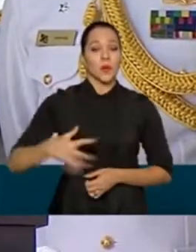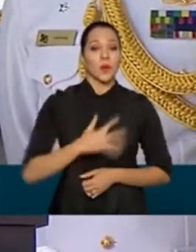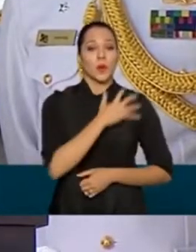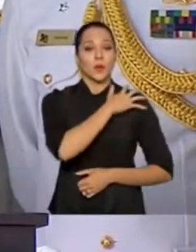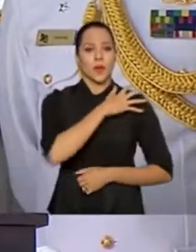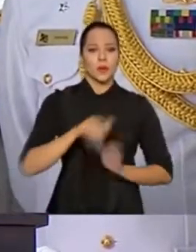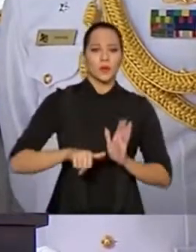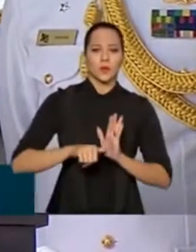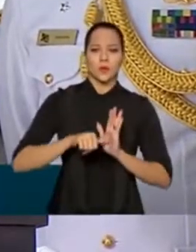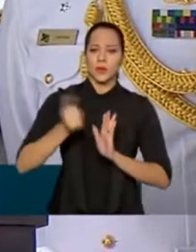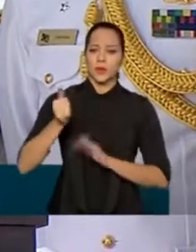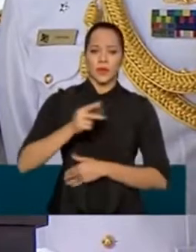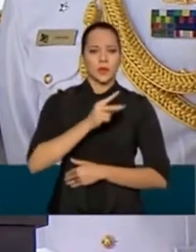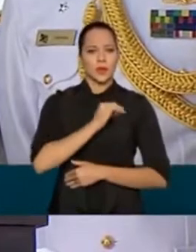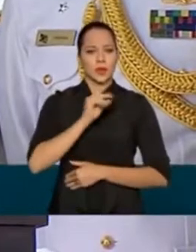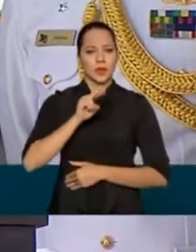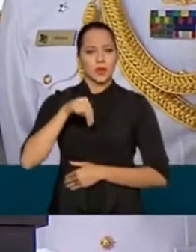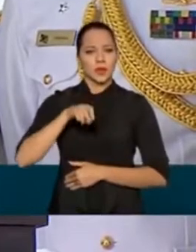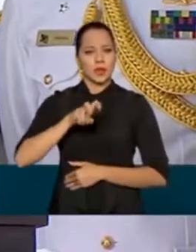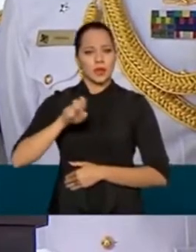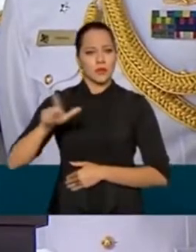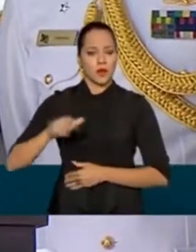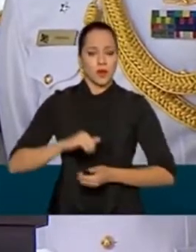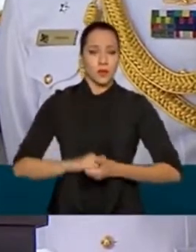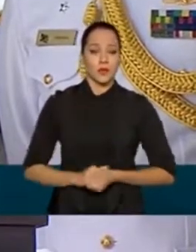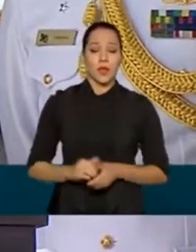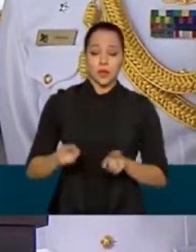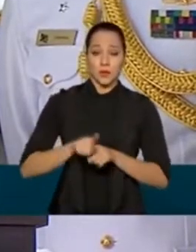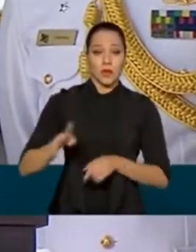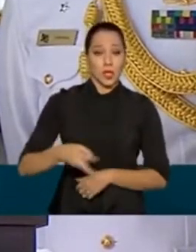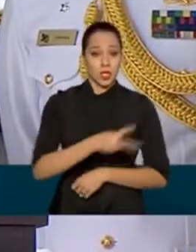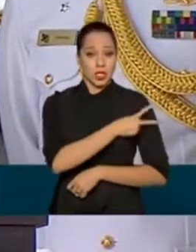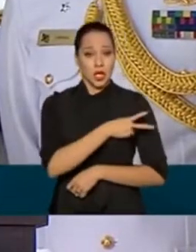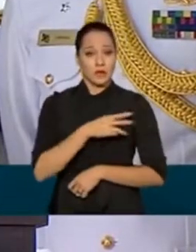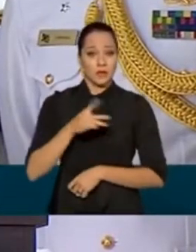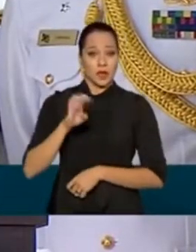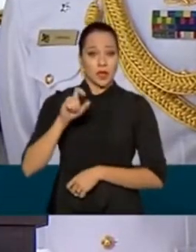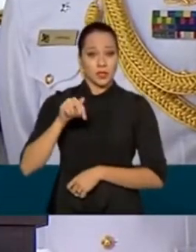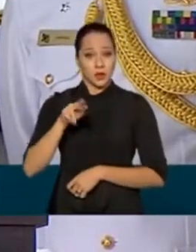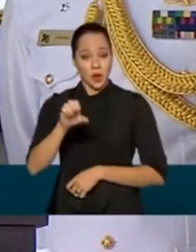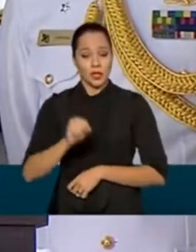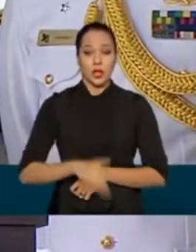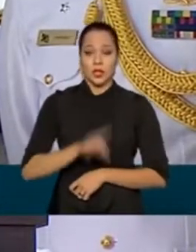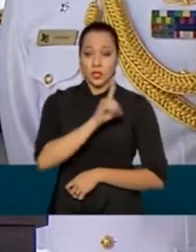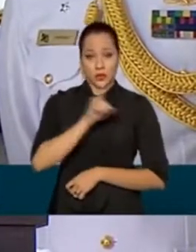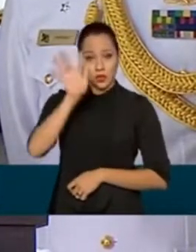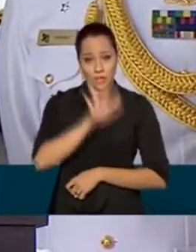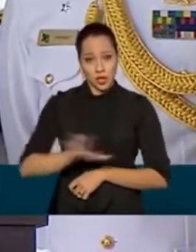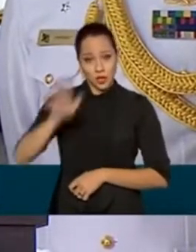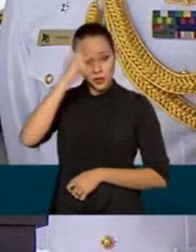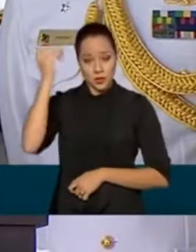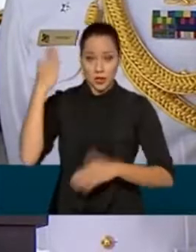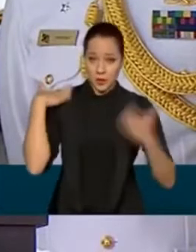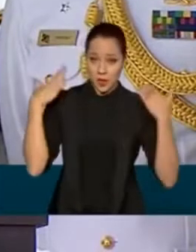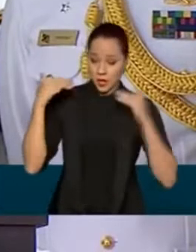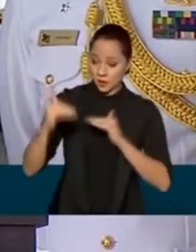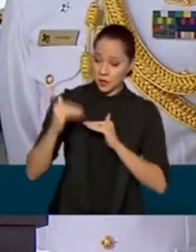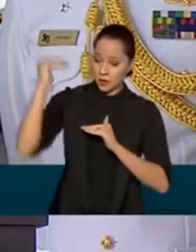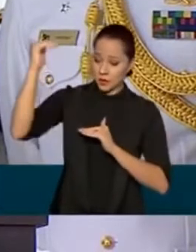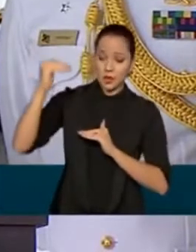1º Distrito Naval, comando em chefe da Esquadra, Diretoria Geral do Pessoal da Marinha e Estado-Maior da